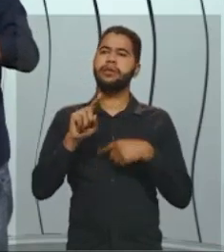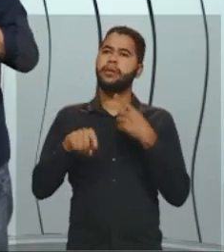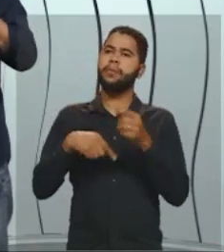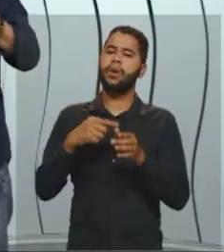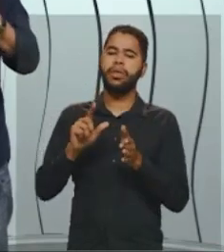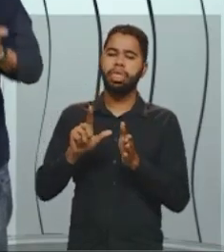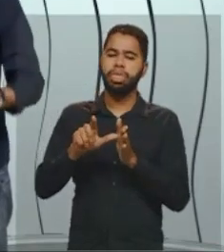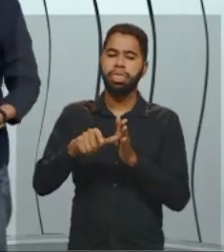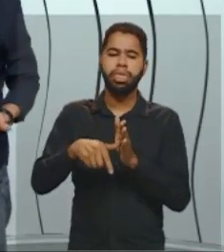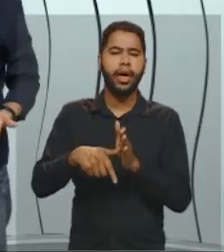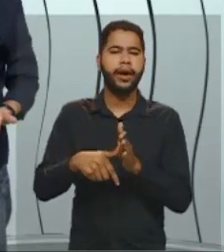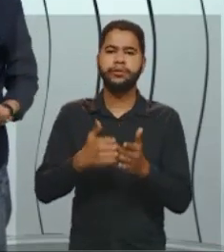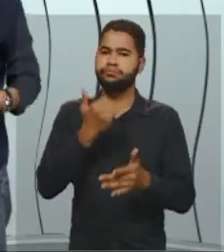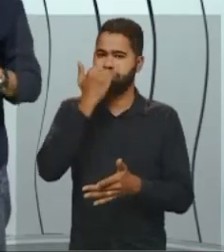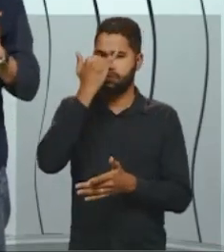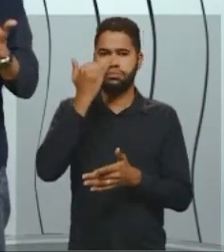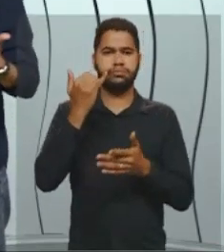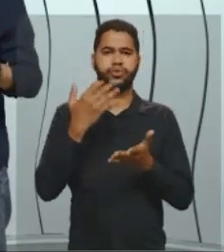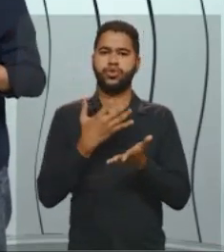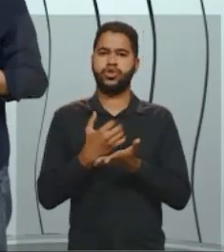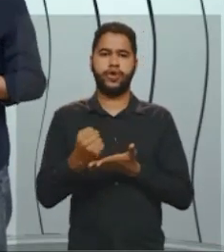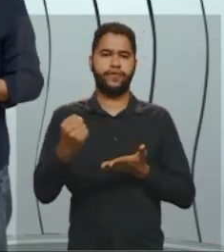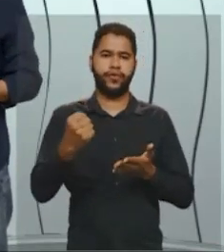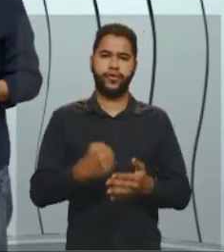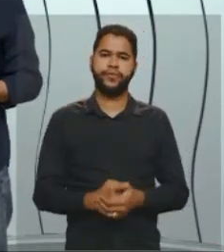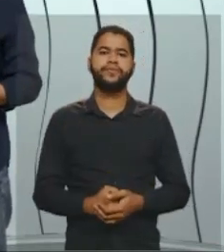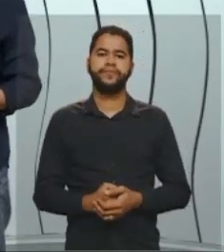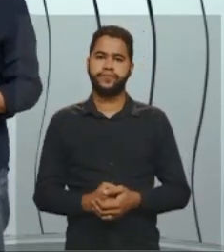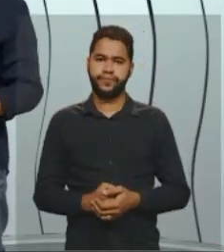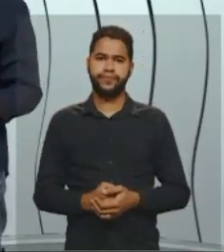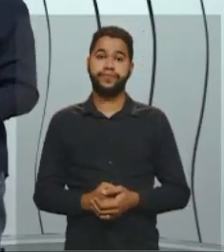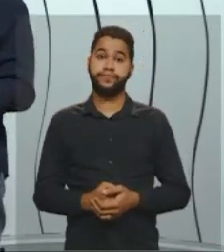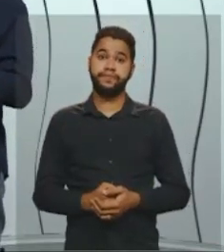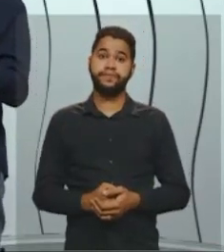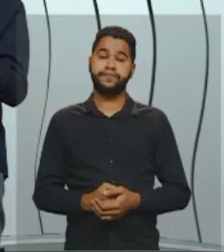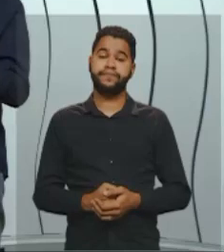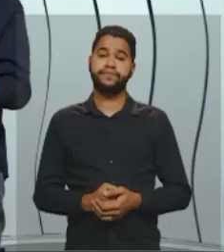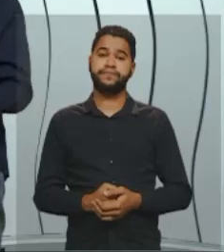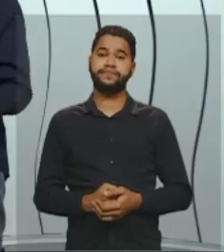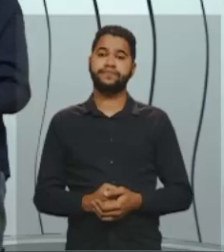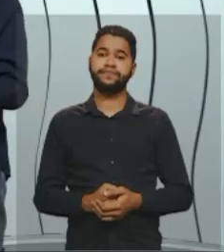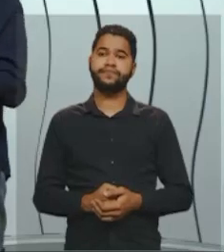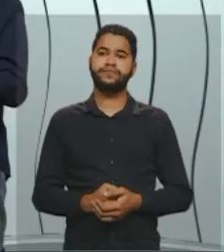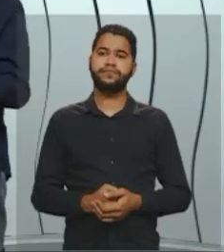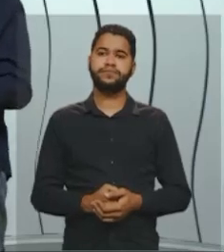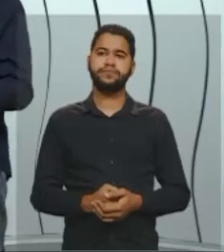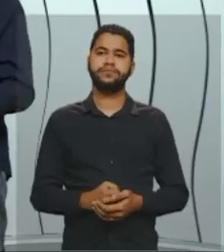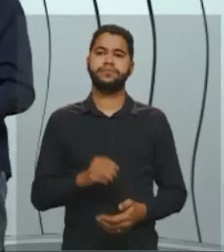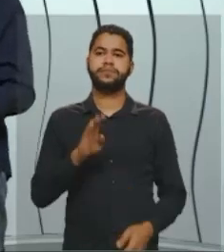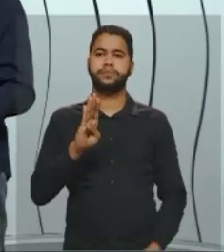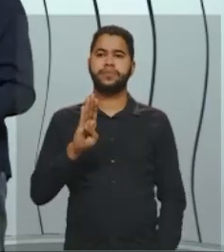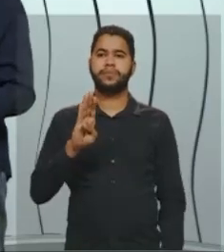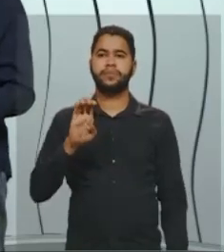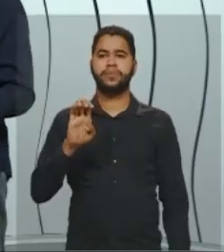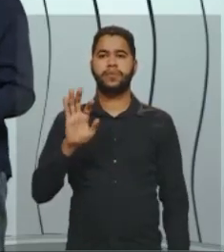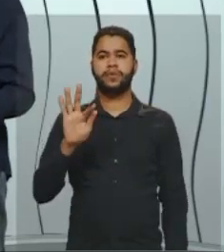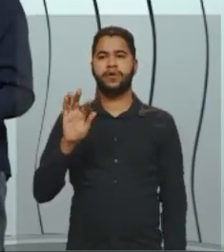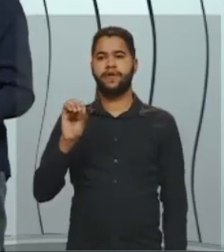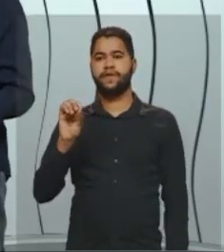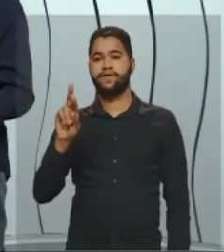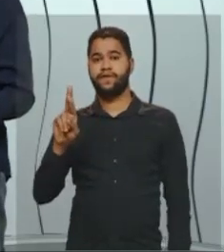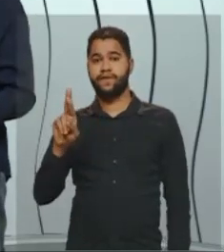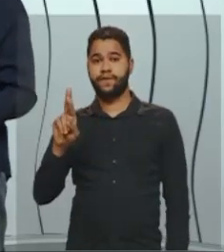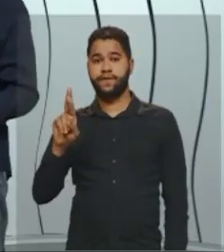late, tarde demais. É um grau do adjetivo exagerado. Então, before it's too late, antes